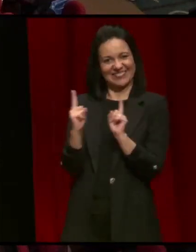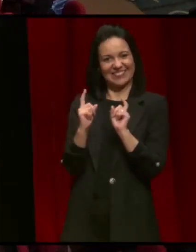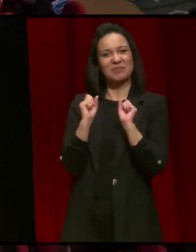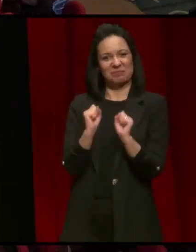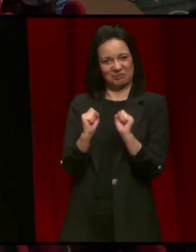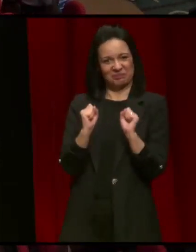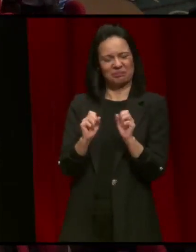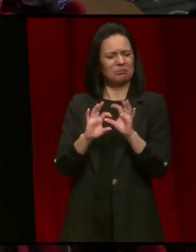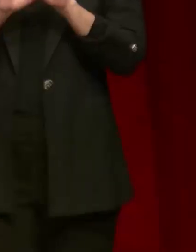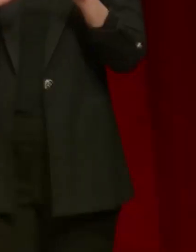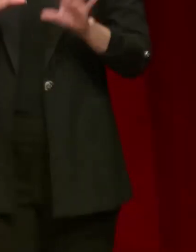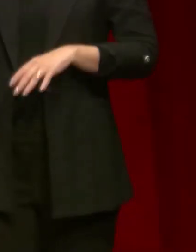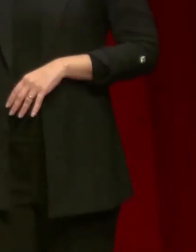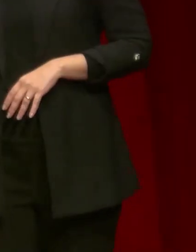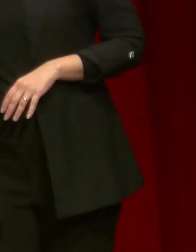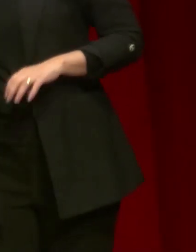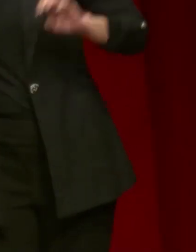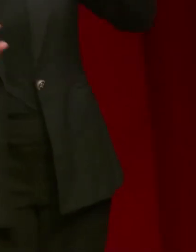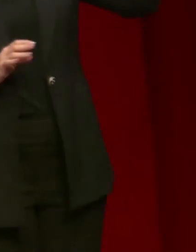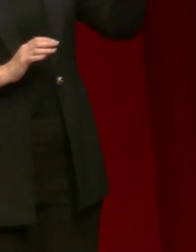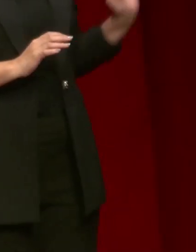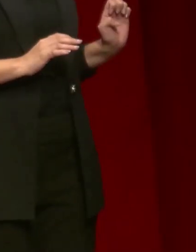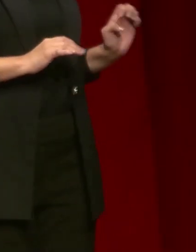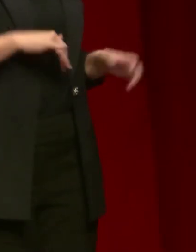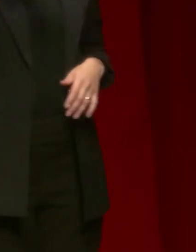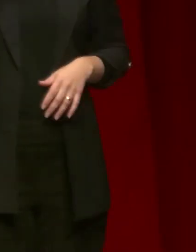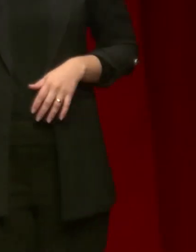Pode falar para a direita, para a esquerda.